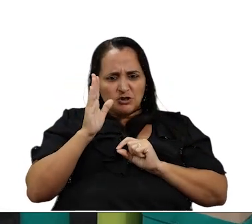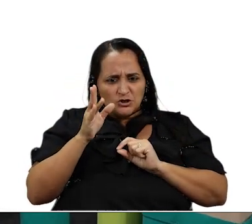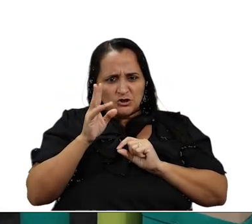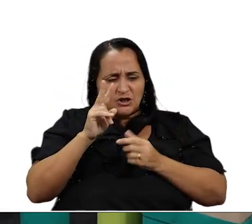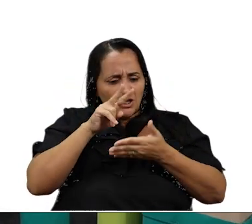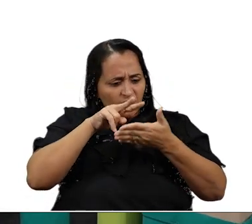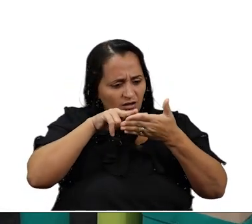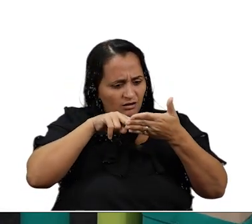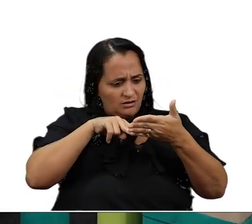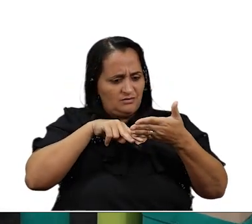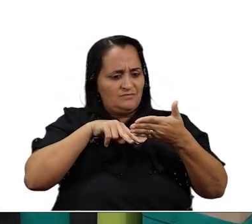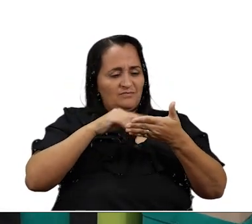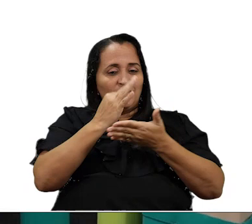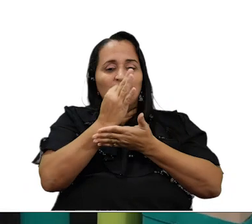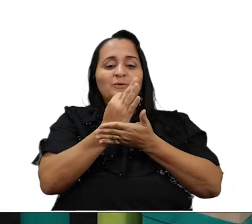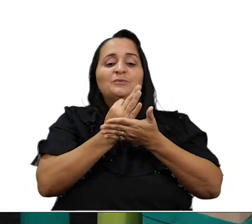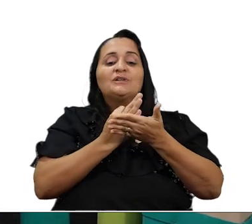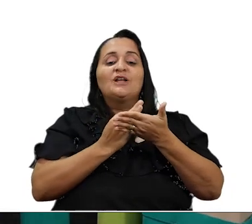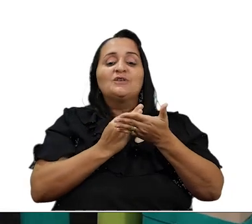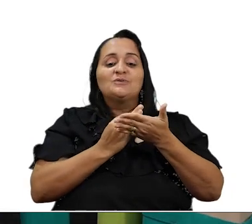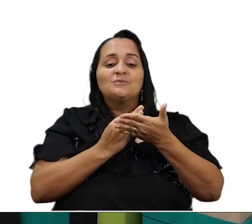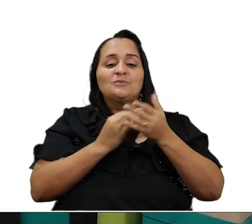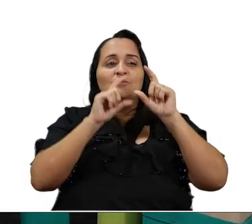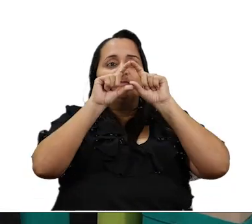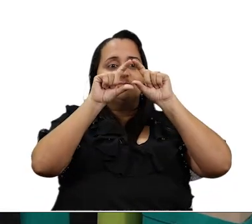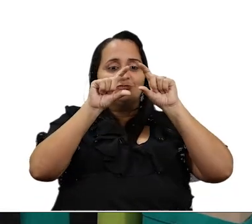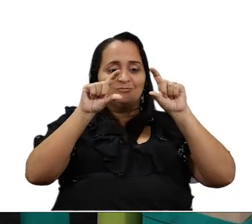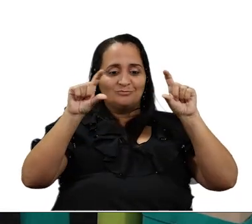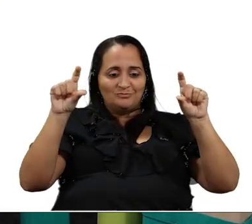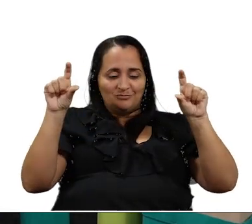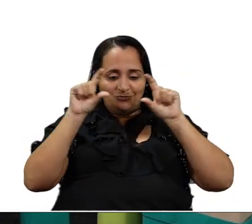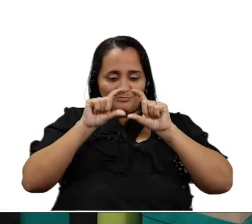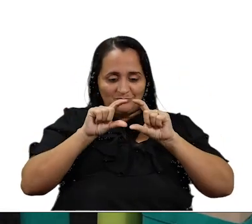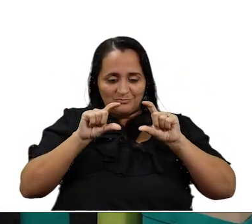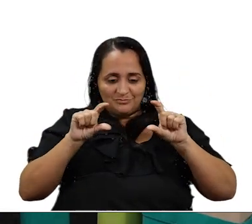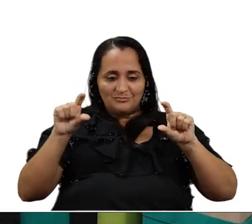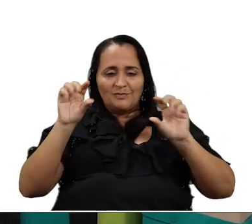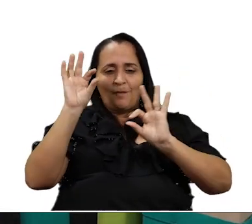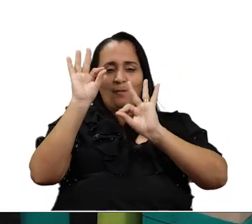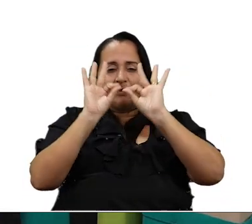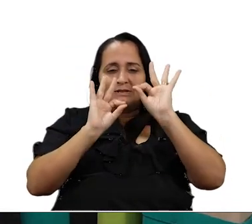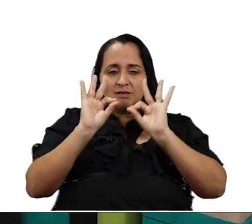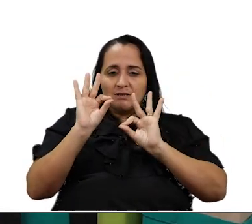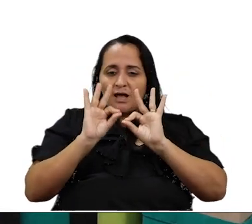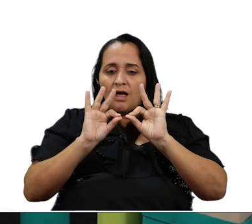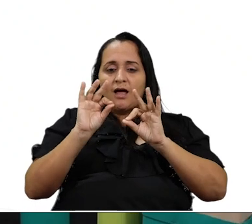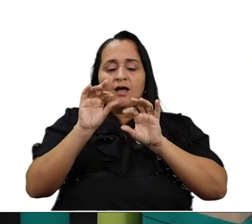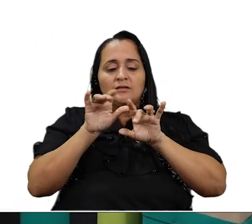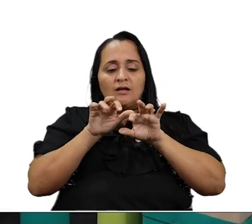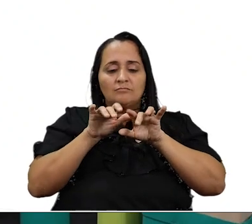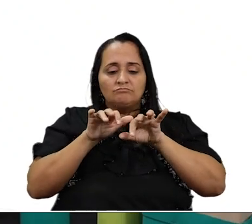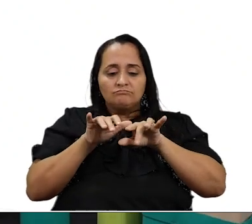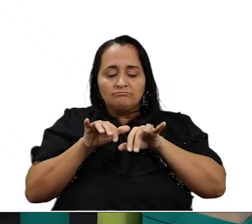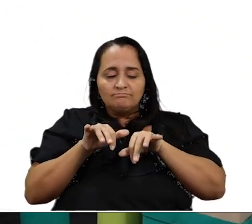o texto é a forma que está organizada, a escrita.